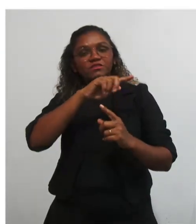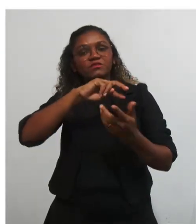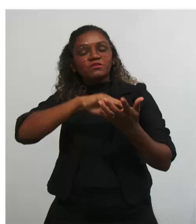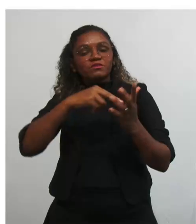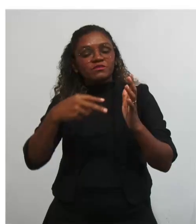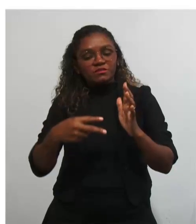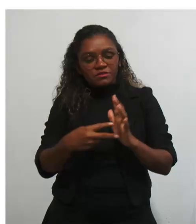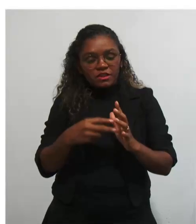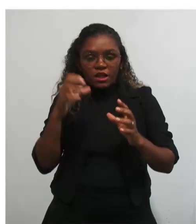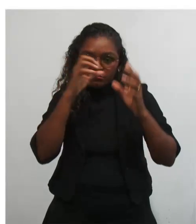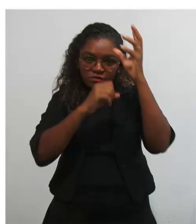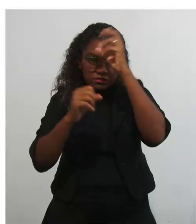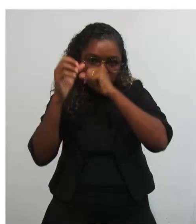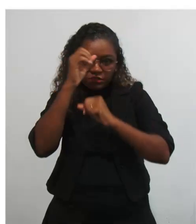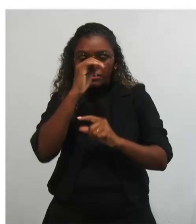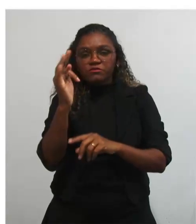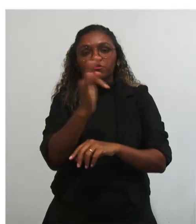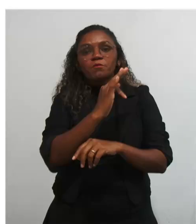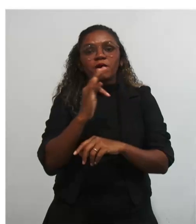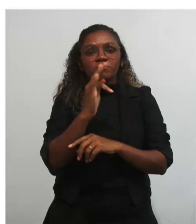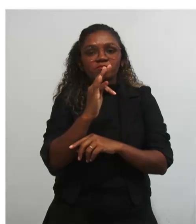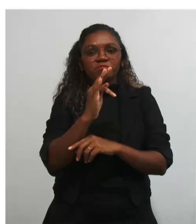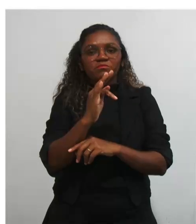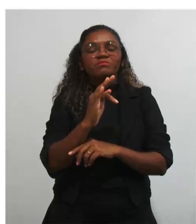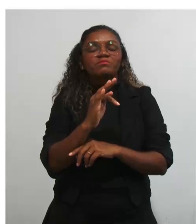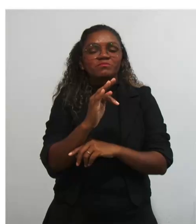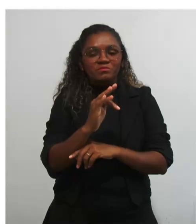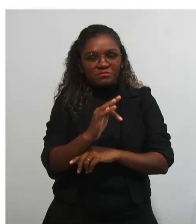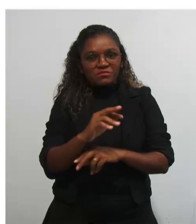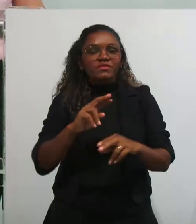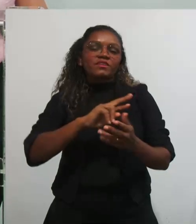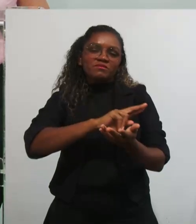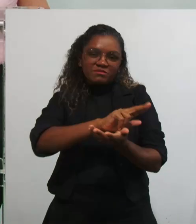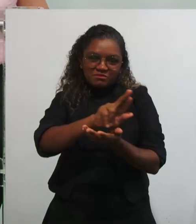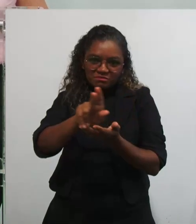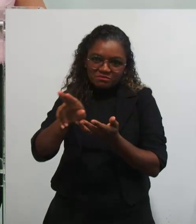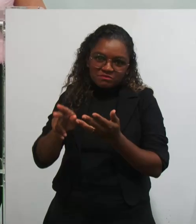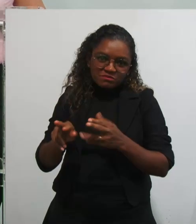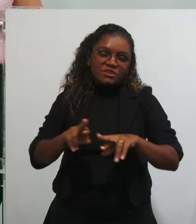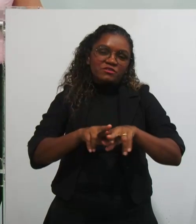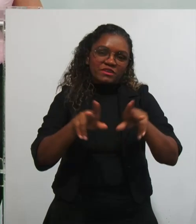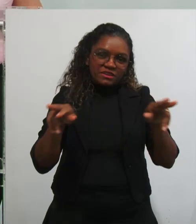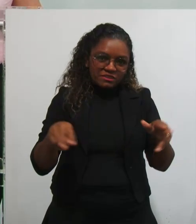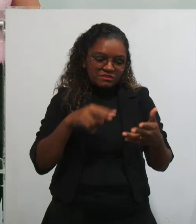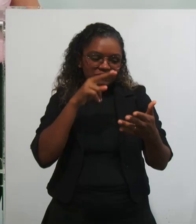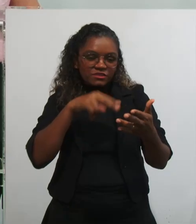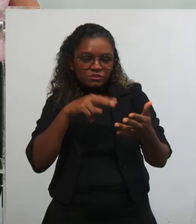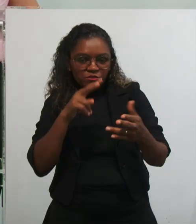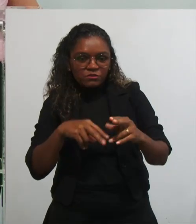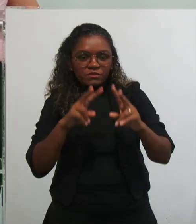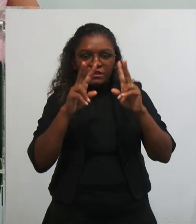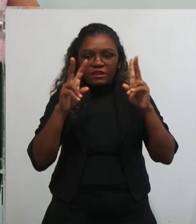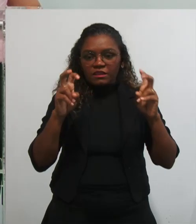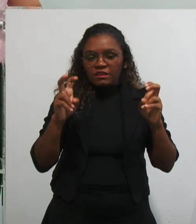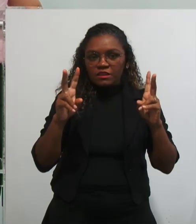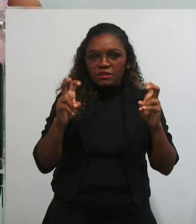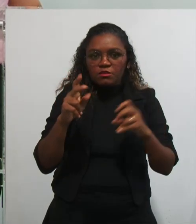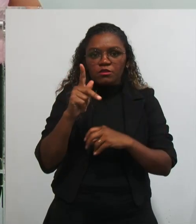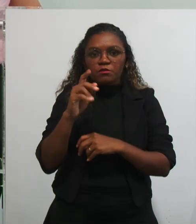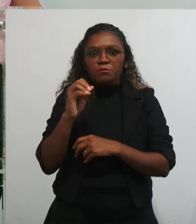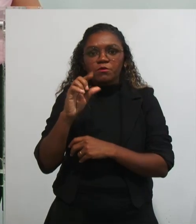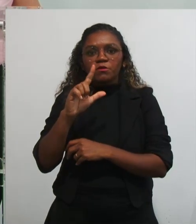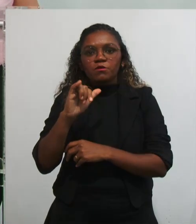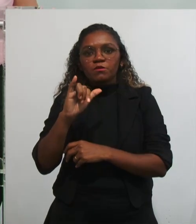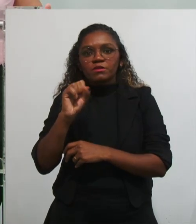formal, né? Então, a leitura ela tem essas várias significações. Quando a gente fala em